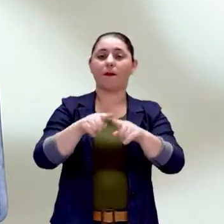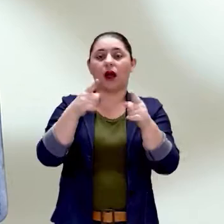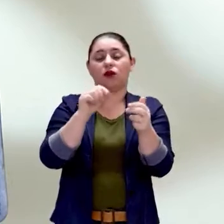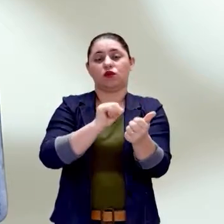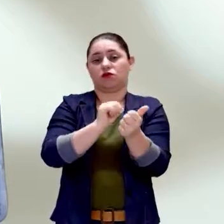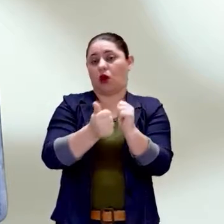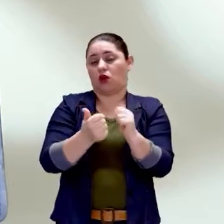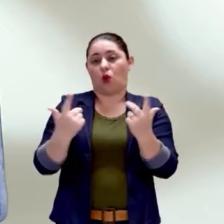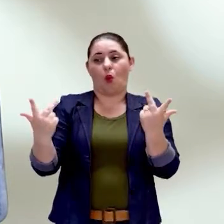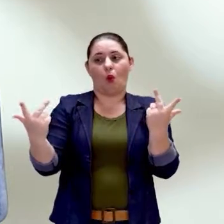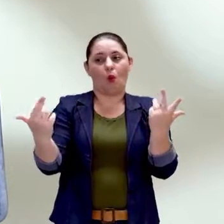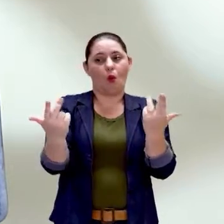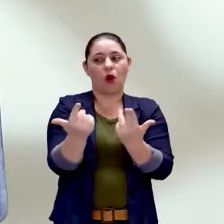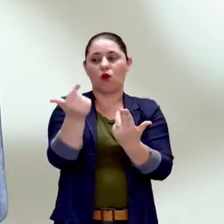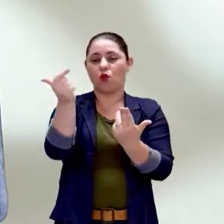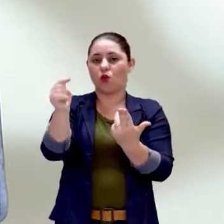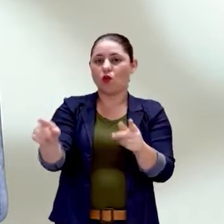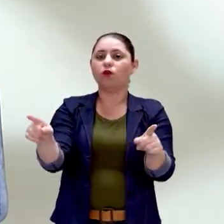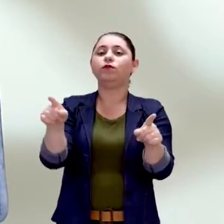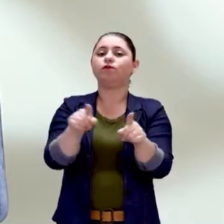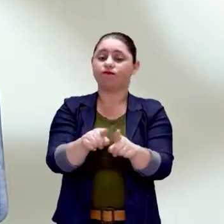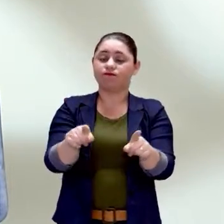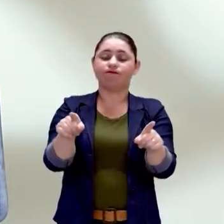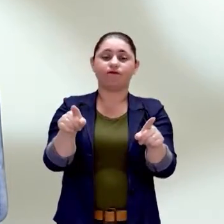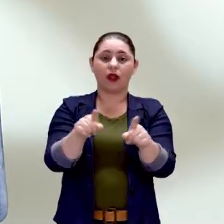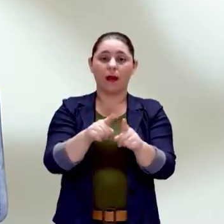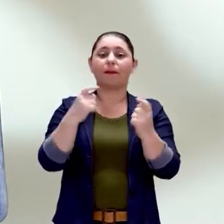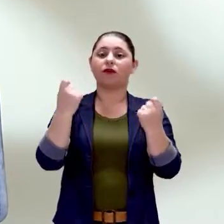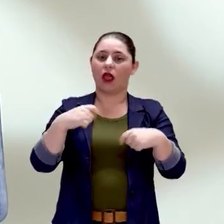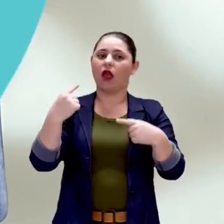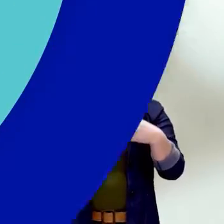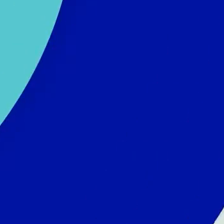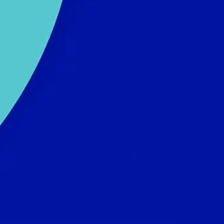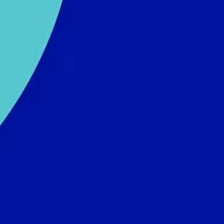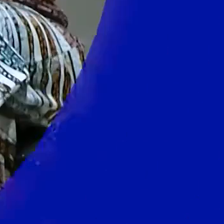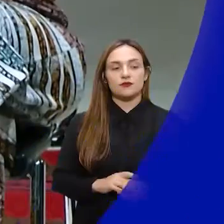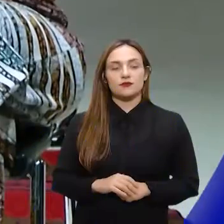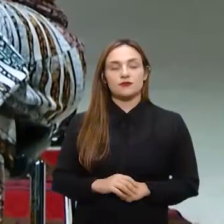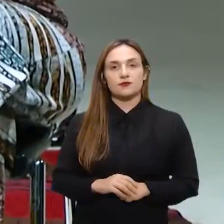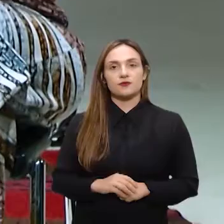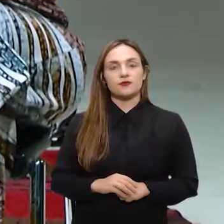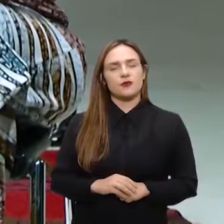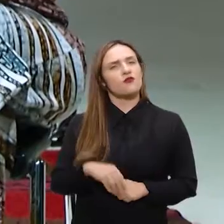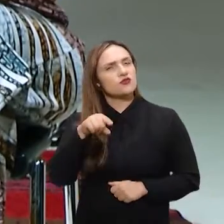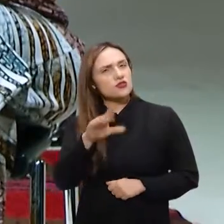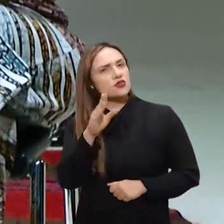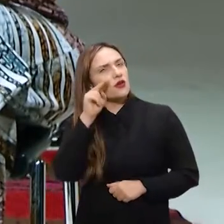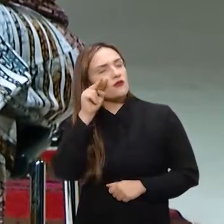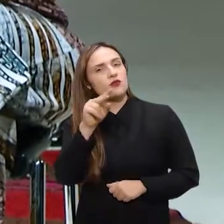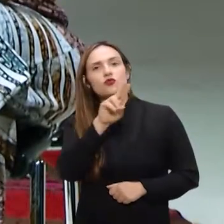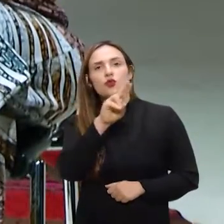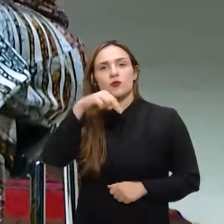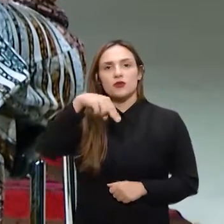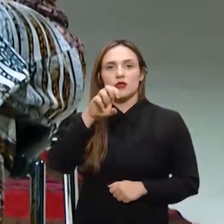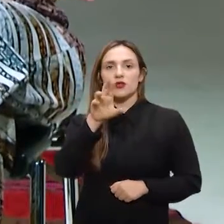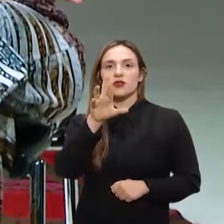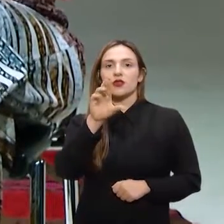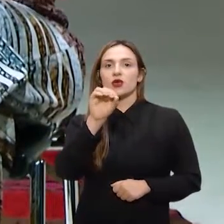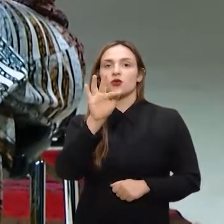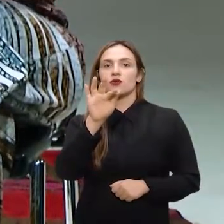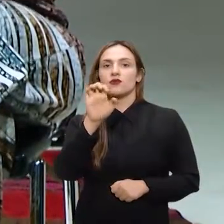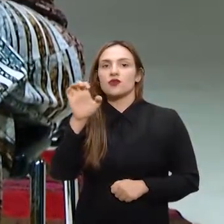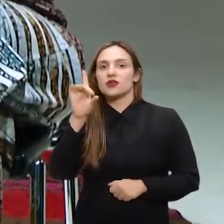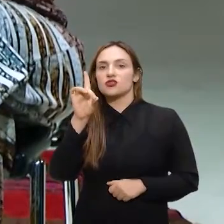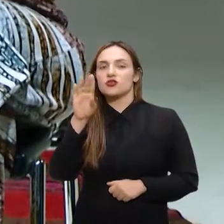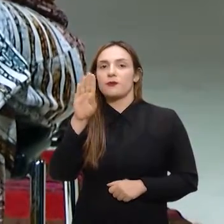é um esporte como qualquer outro esporte tem contraindicação. Já ouviu falar de neurofeedback? É um tratamento